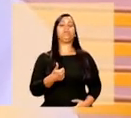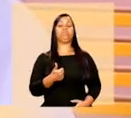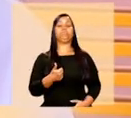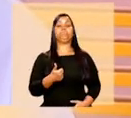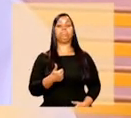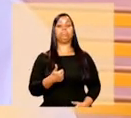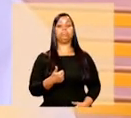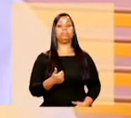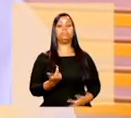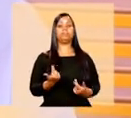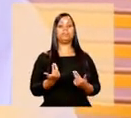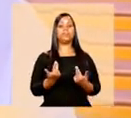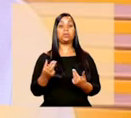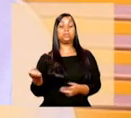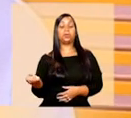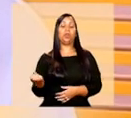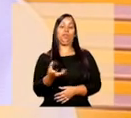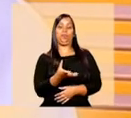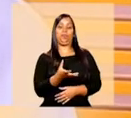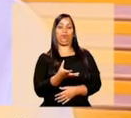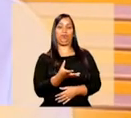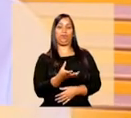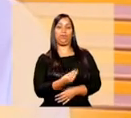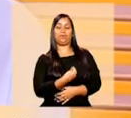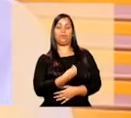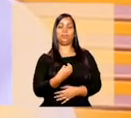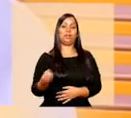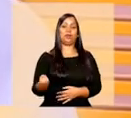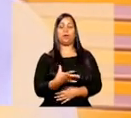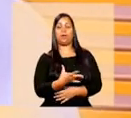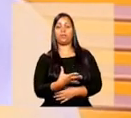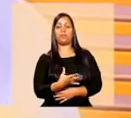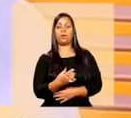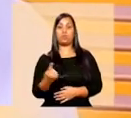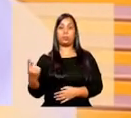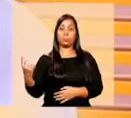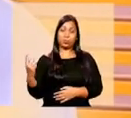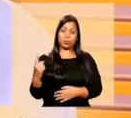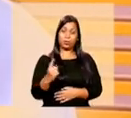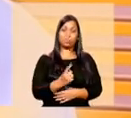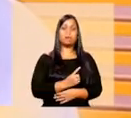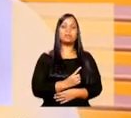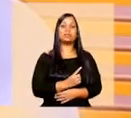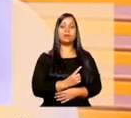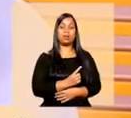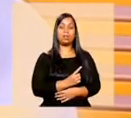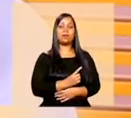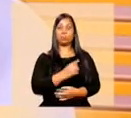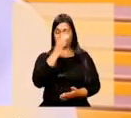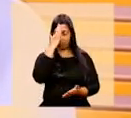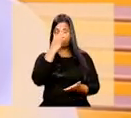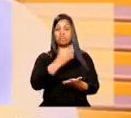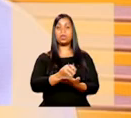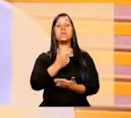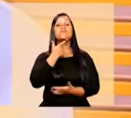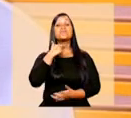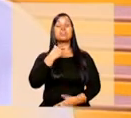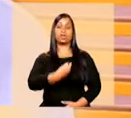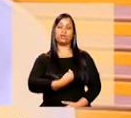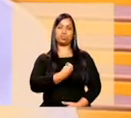bem, como se estivesse novo de novo, ter nascido, porque eu entrei para o transplante não com fé de